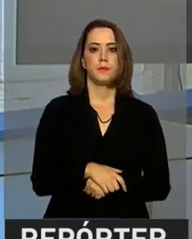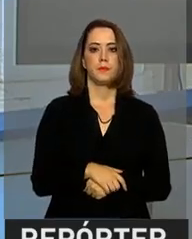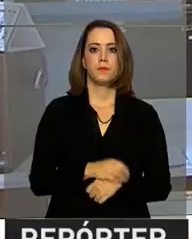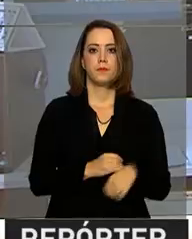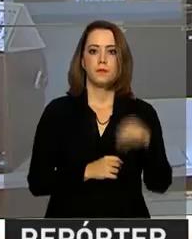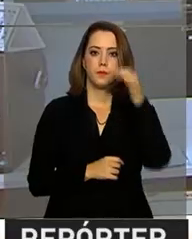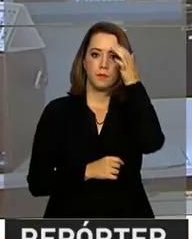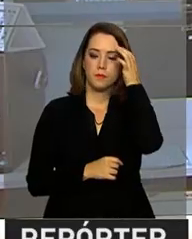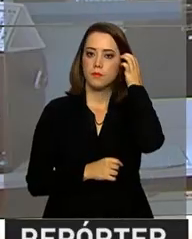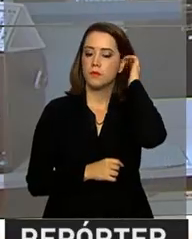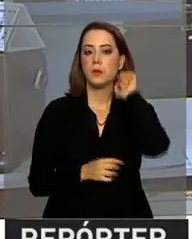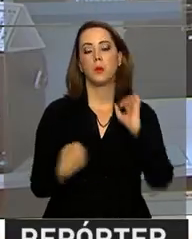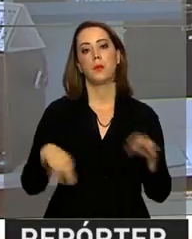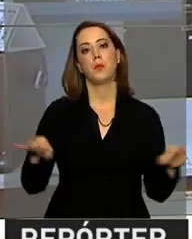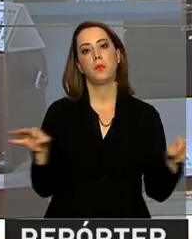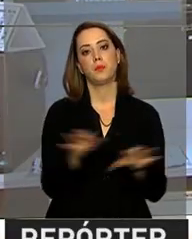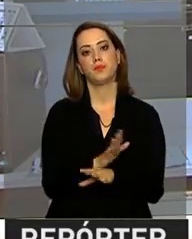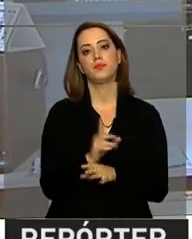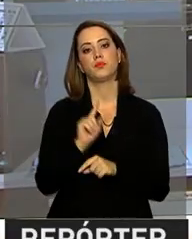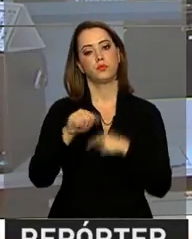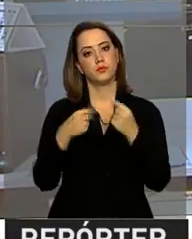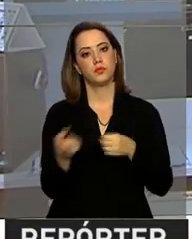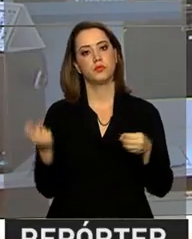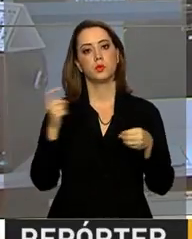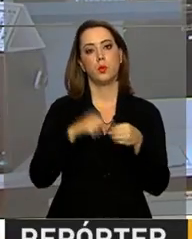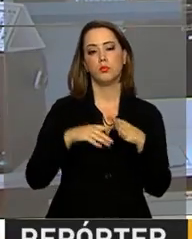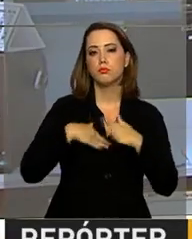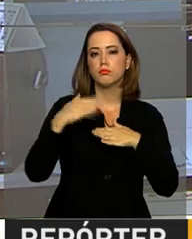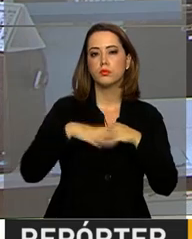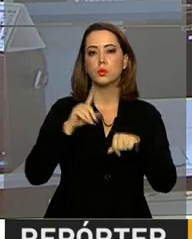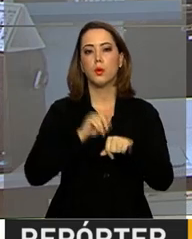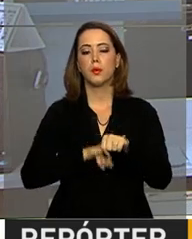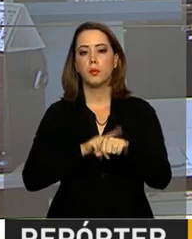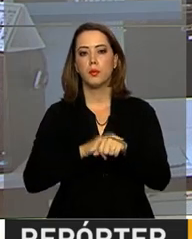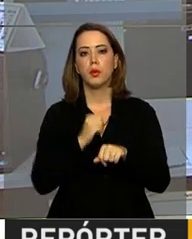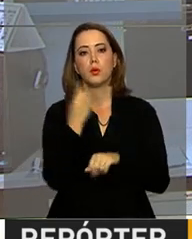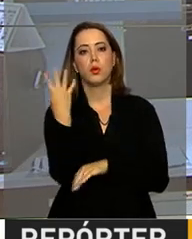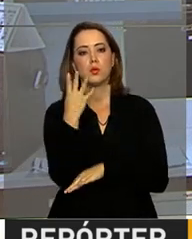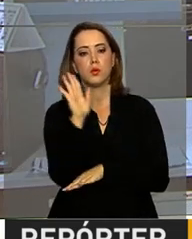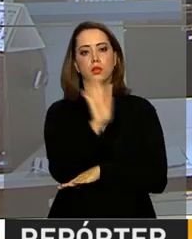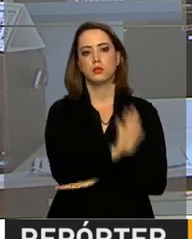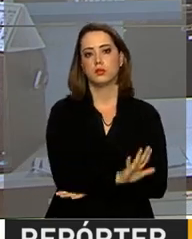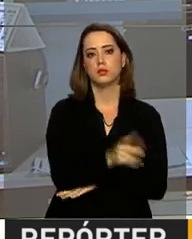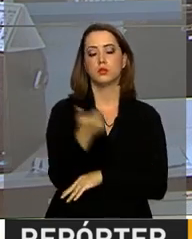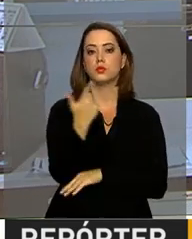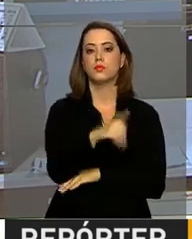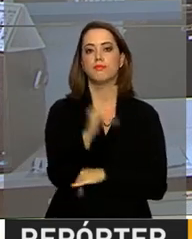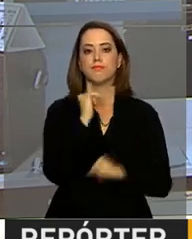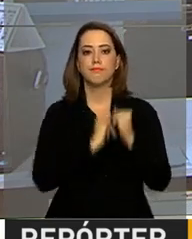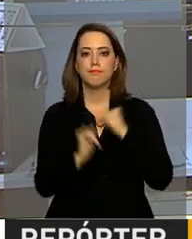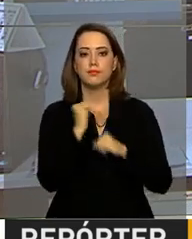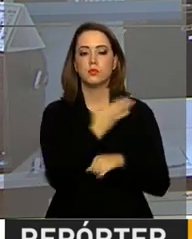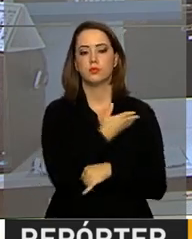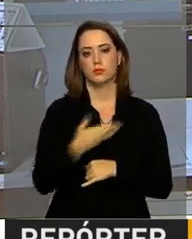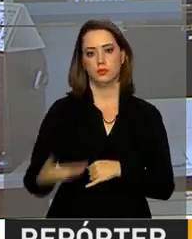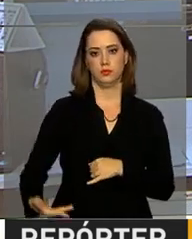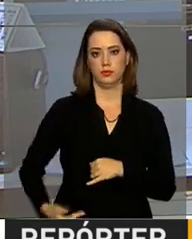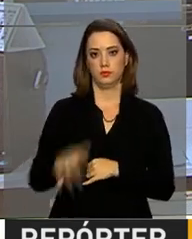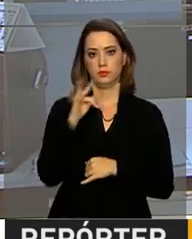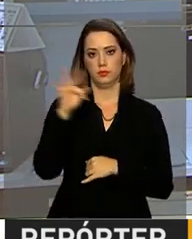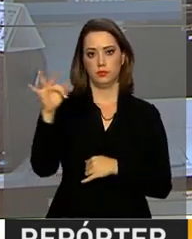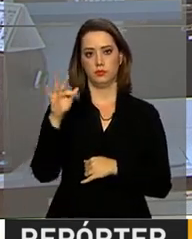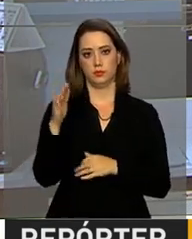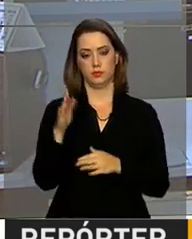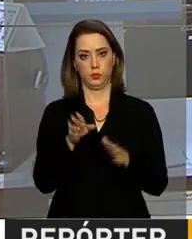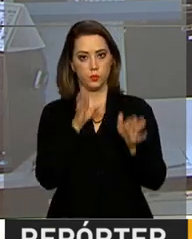sisu.mec.gov.br. E nós ficamos por aqui, voltamos a qualquer momento ou às 16h com outras informações do governo